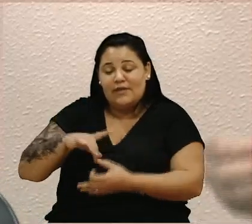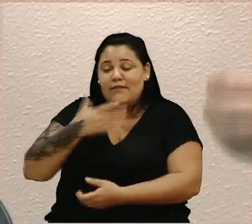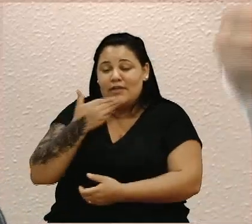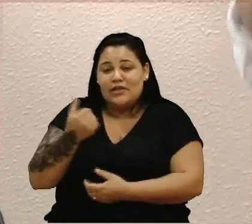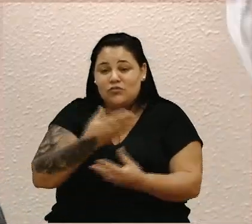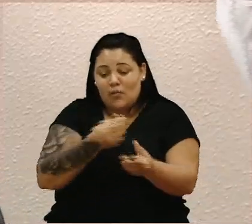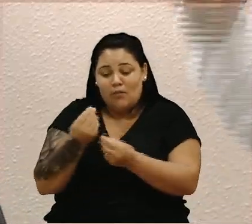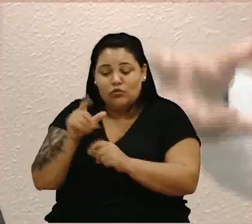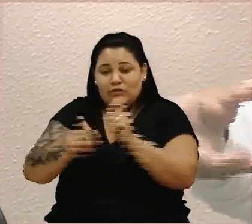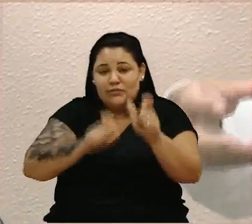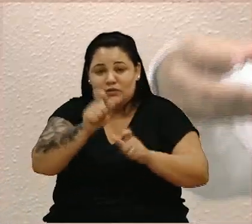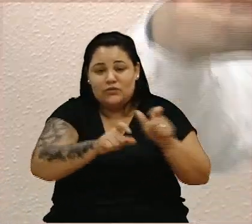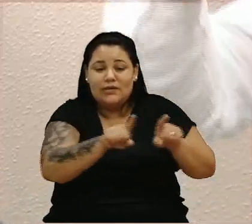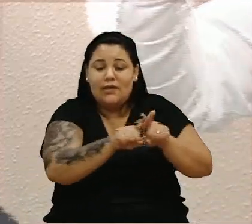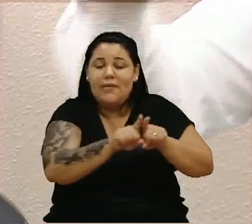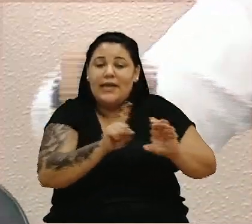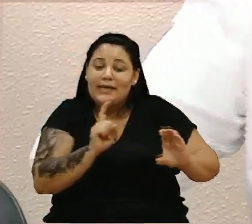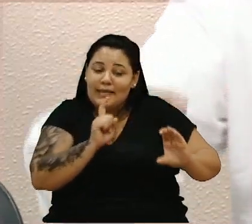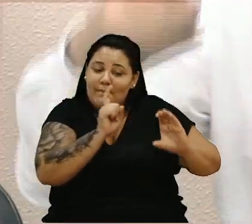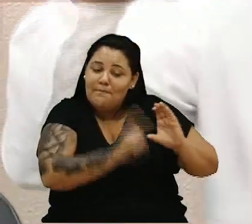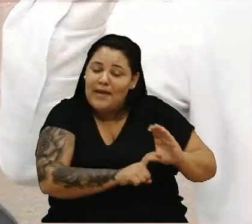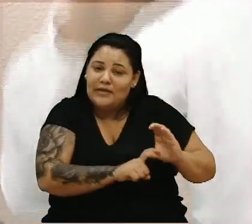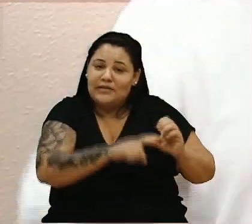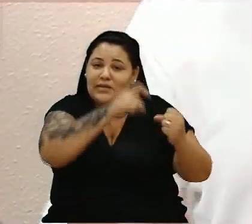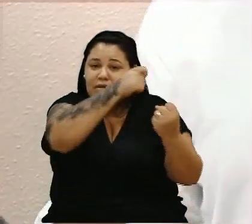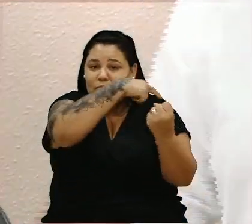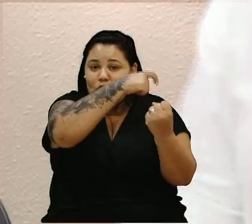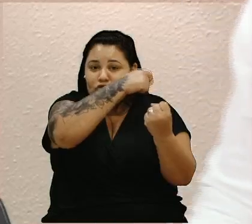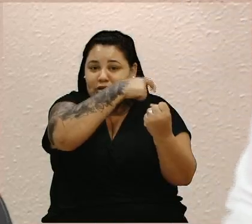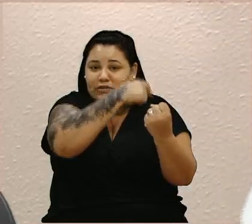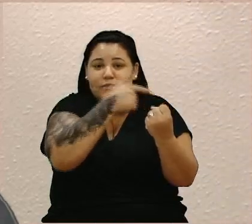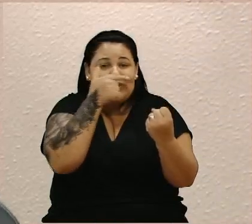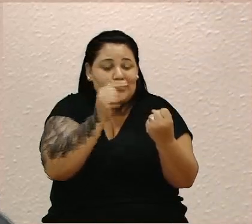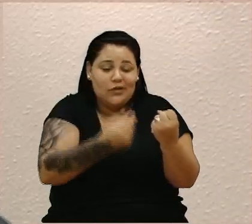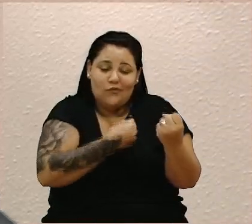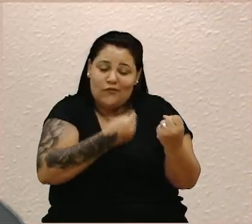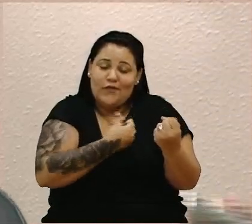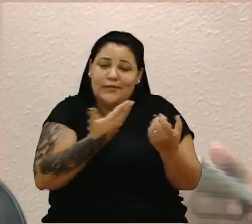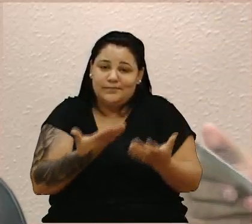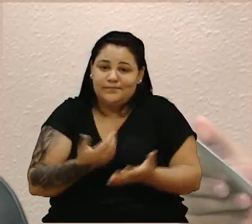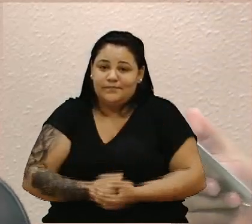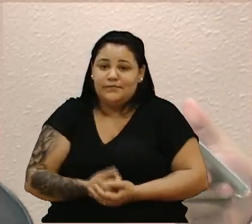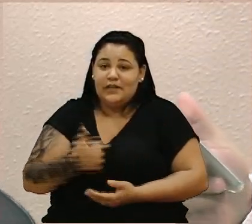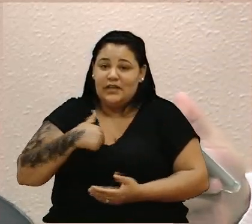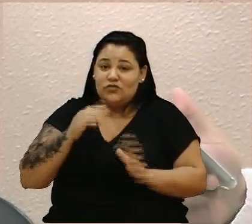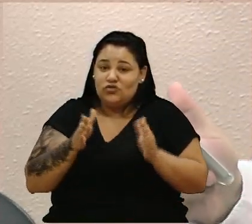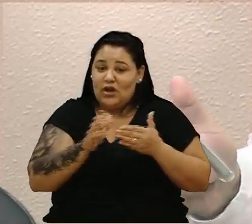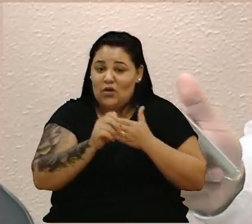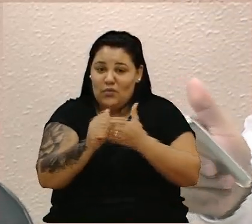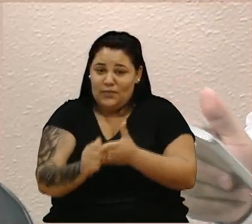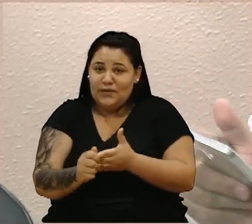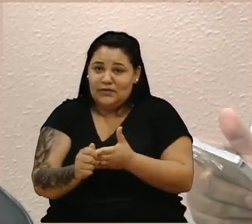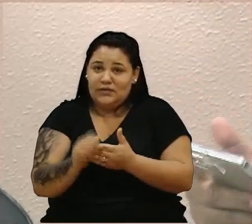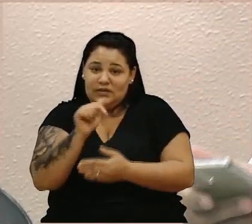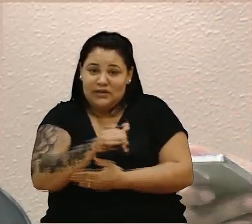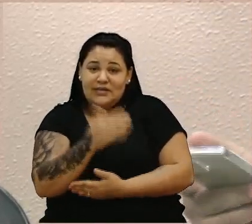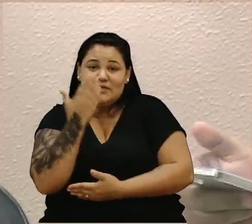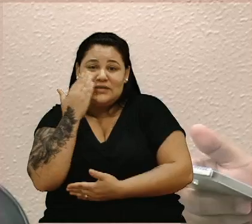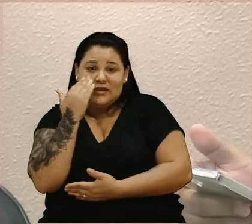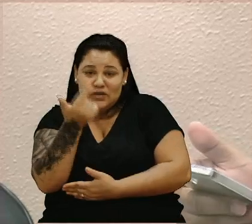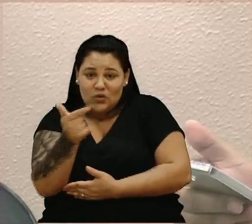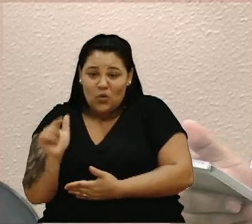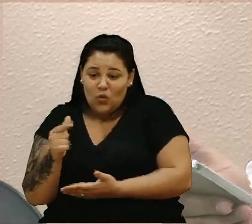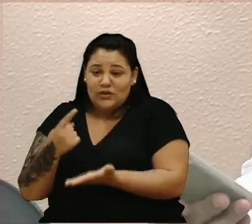muitas pessoas que dependem da hemodiálise para manter suas vidas. Eu estava acompanhando aqui, eu sei que outra agenda